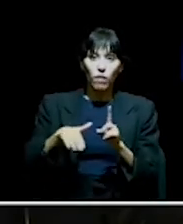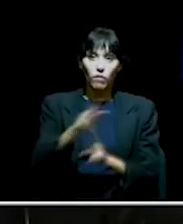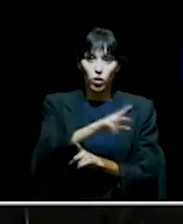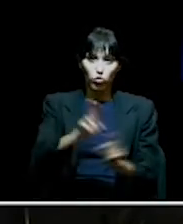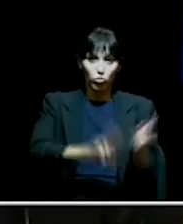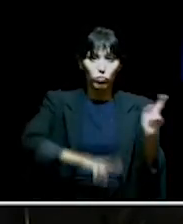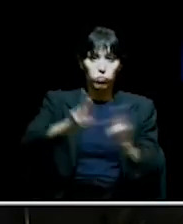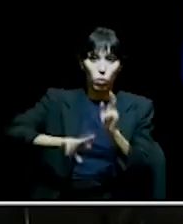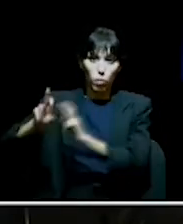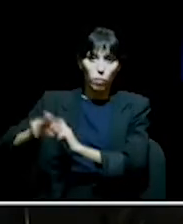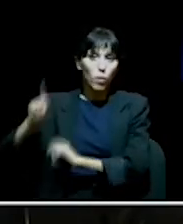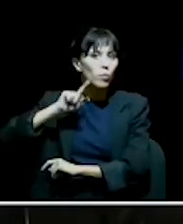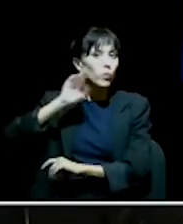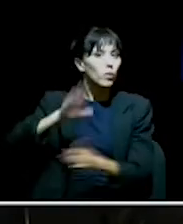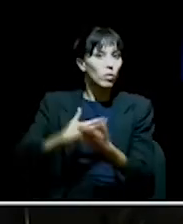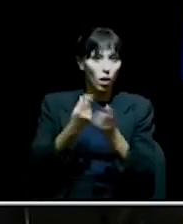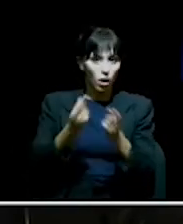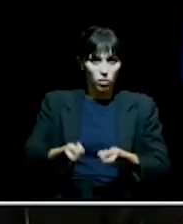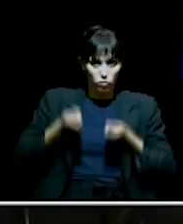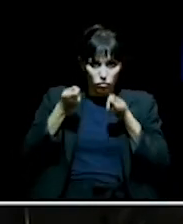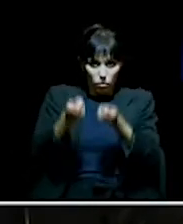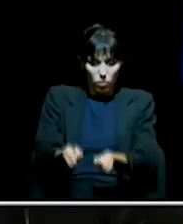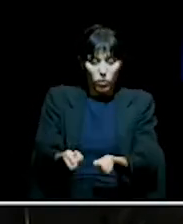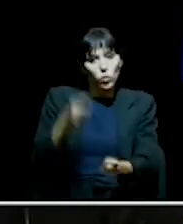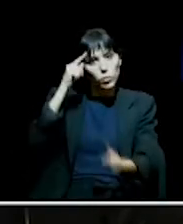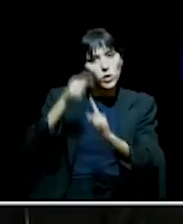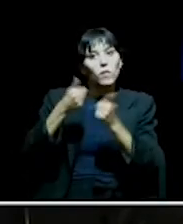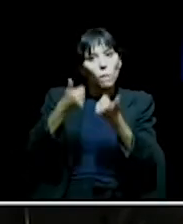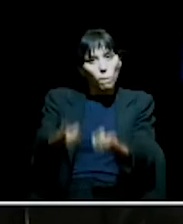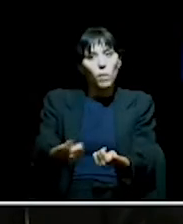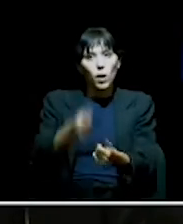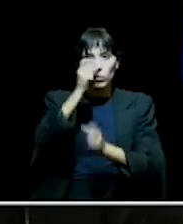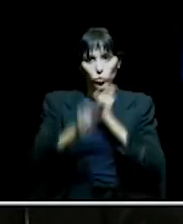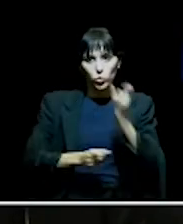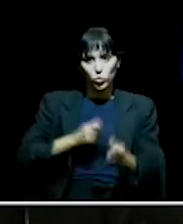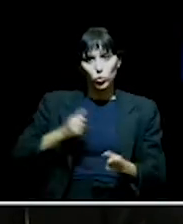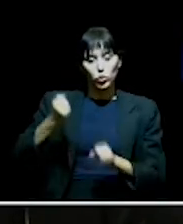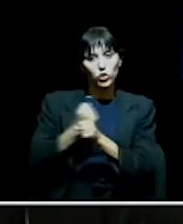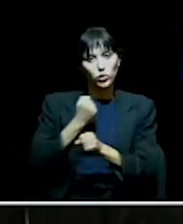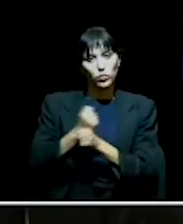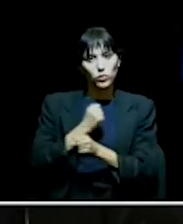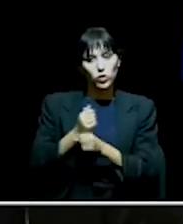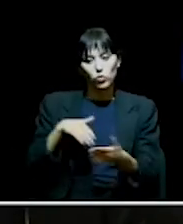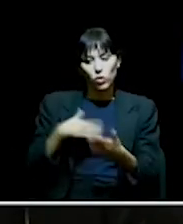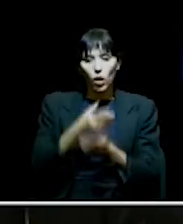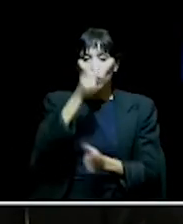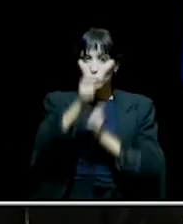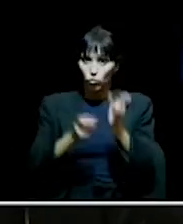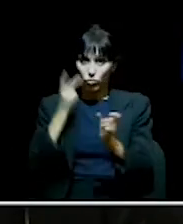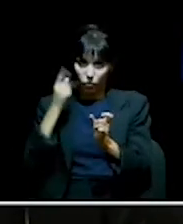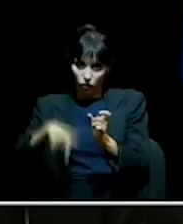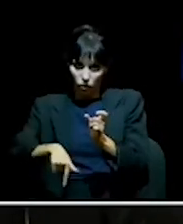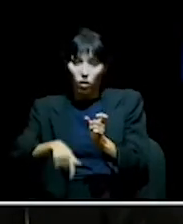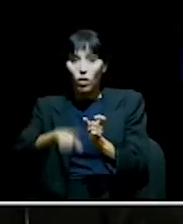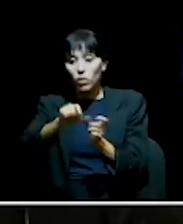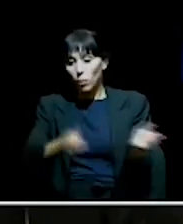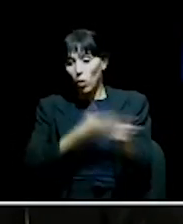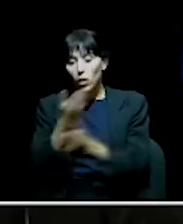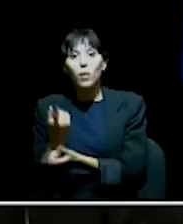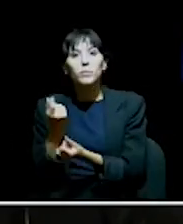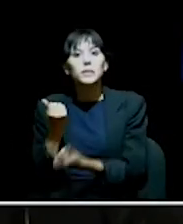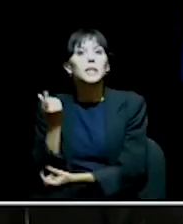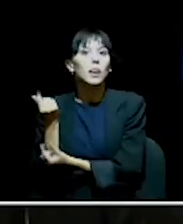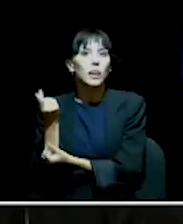É muito importante para isso canalizar o investimento público para o bem comum e para os serviços que servem a cidade e os seus habitantes. Mas para isso é preciso